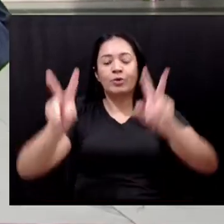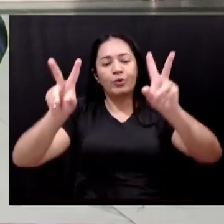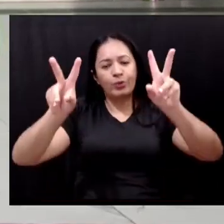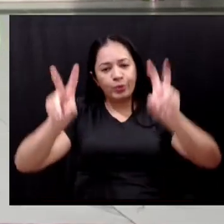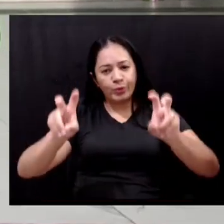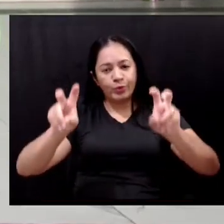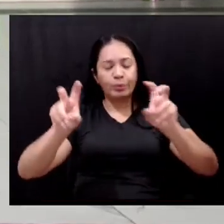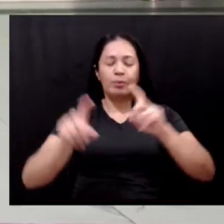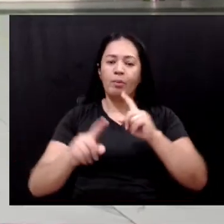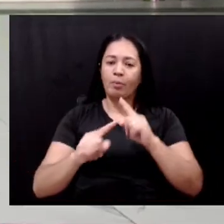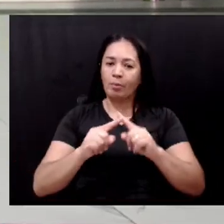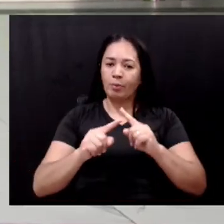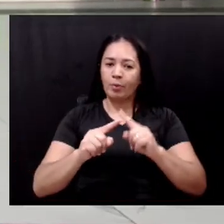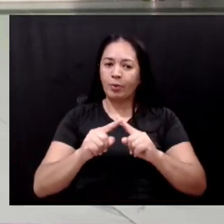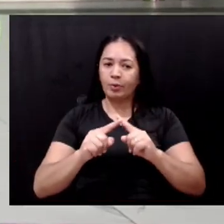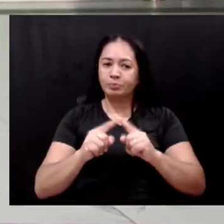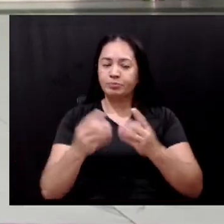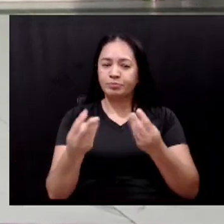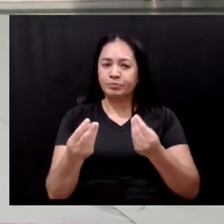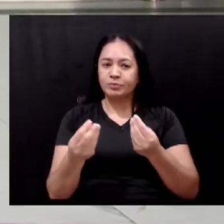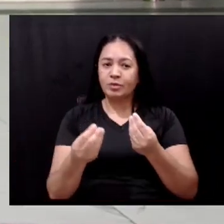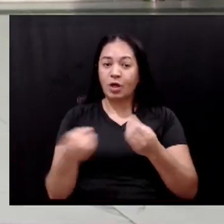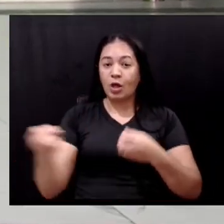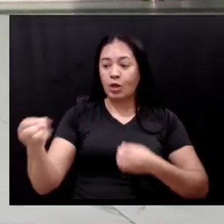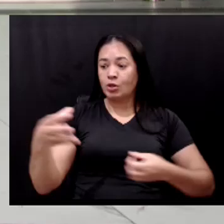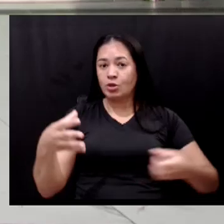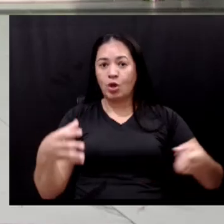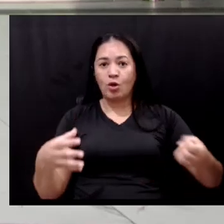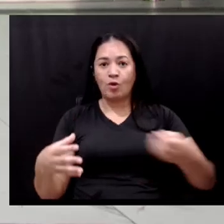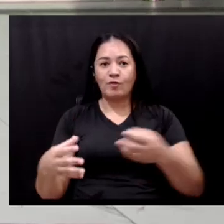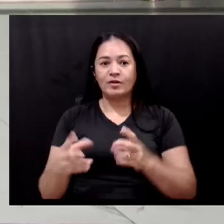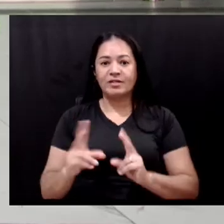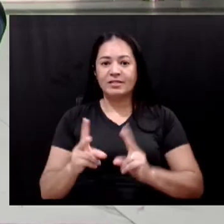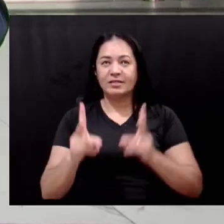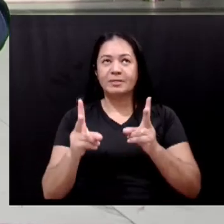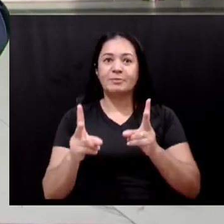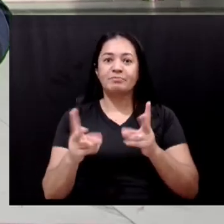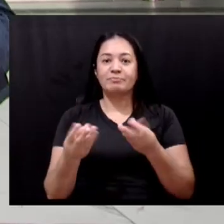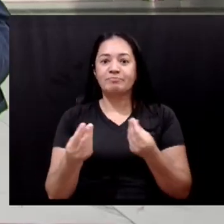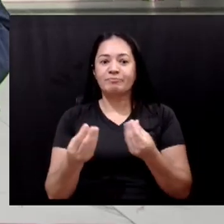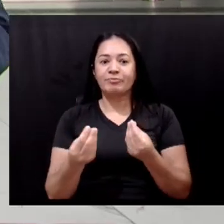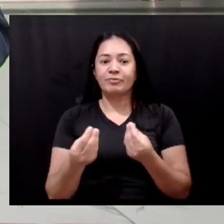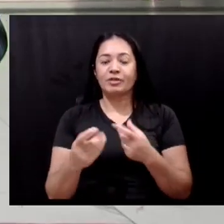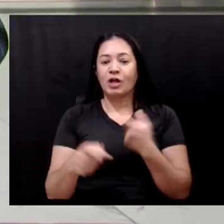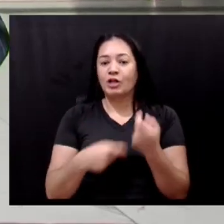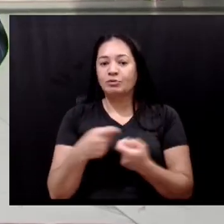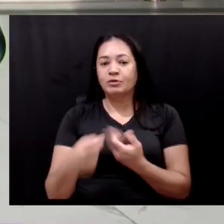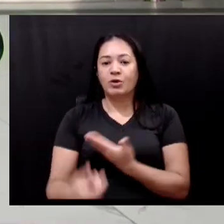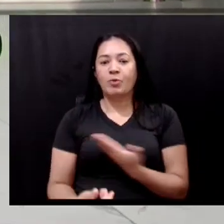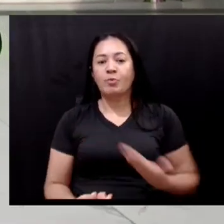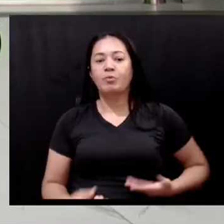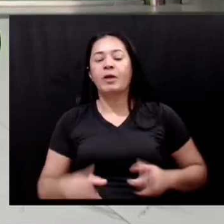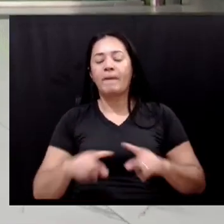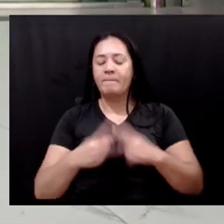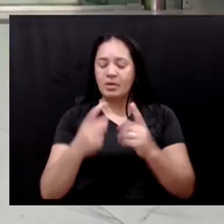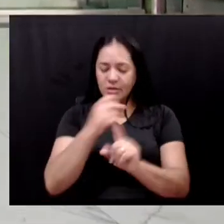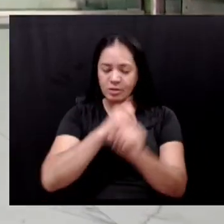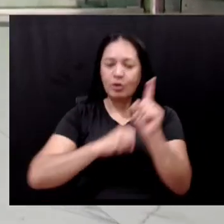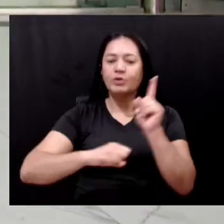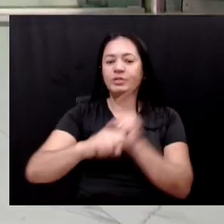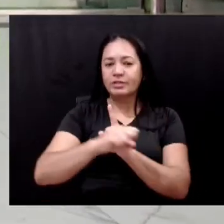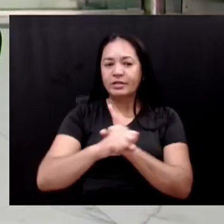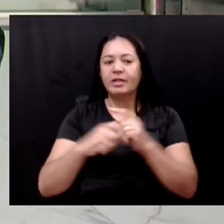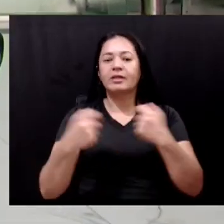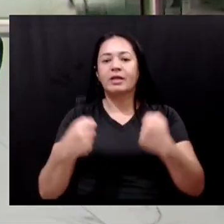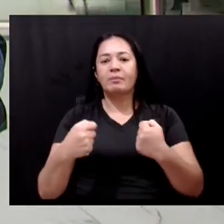própria inovação sempre, eu acho que não só a administração pública, mas a própria sociedade tem que se inovando, né?